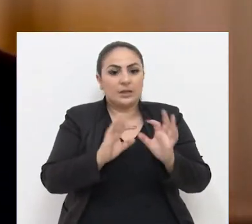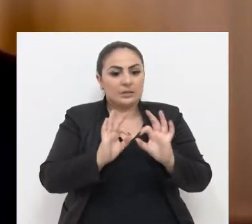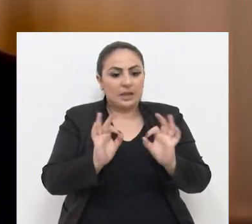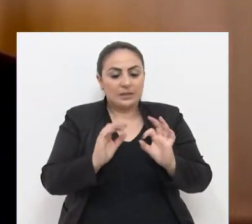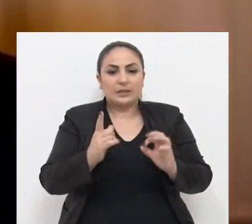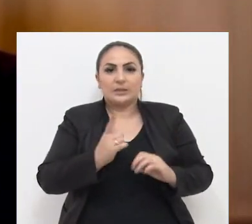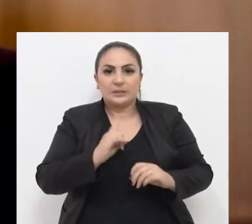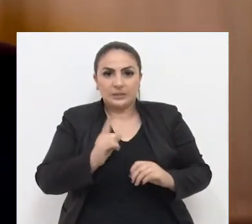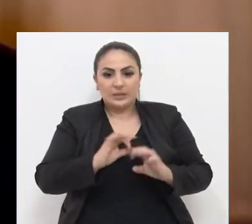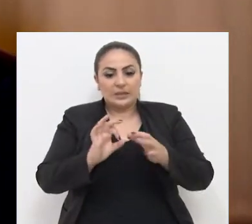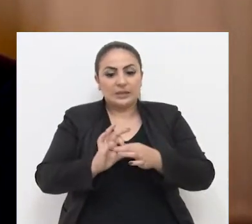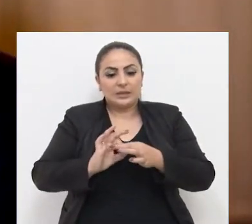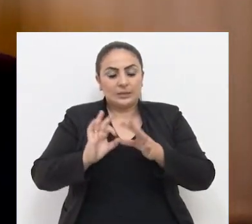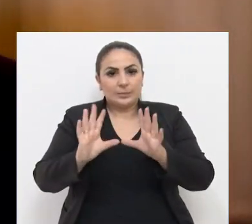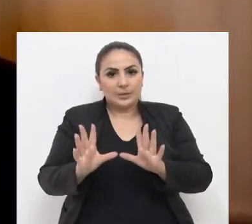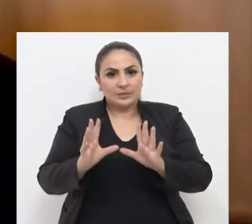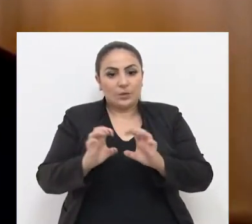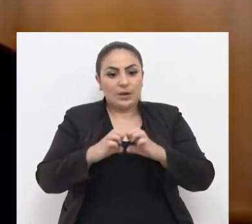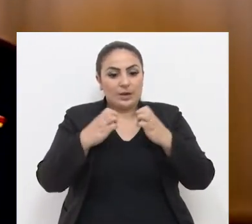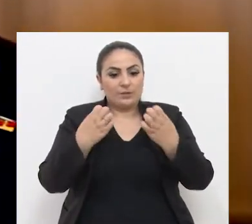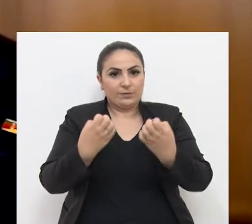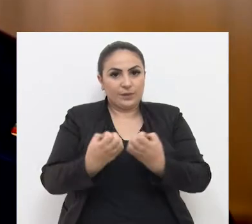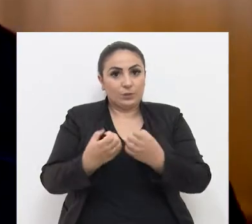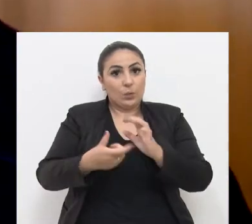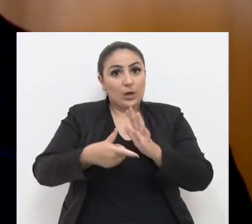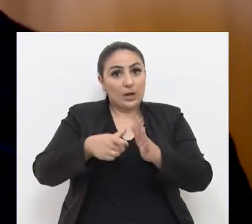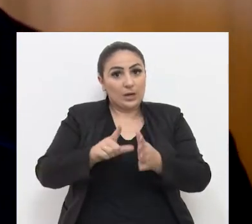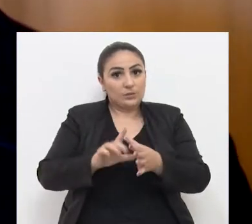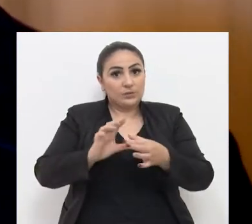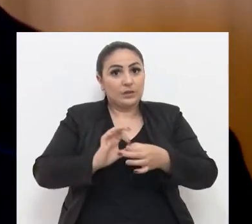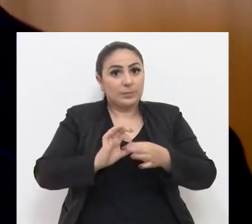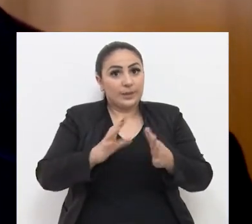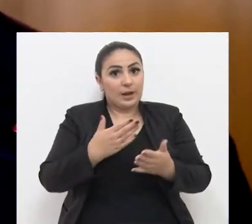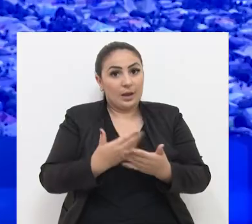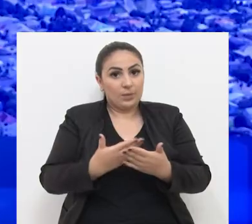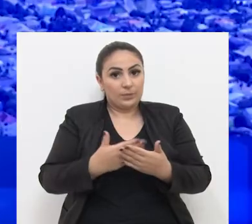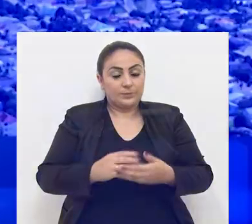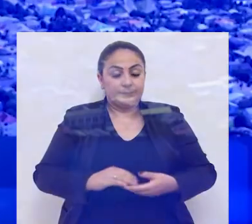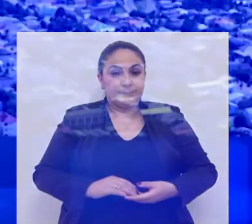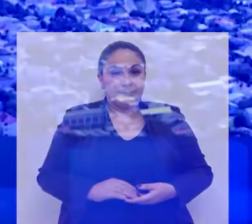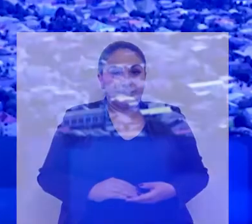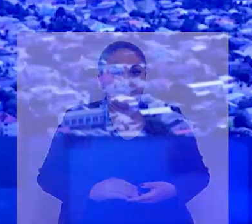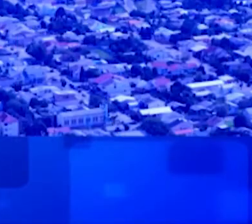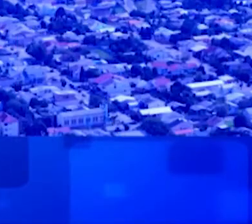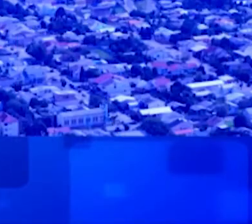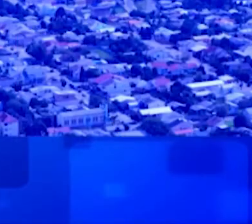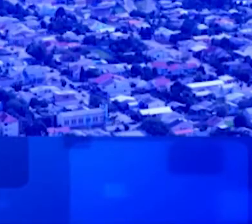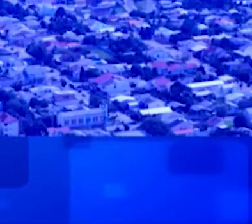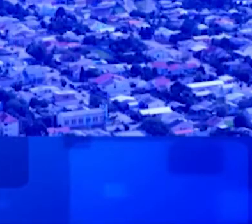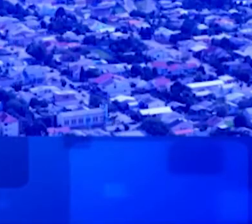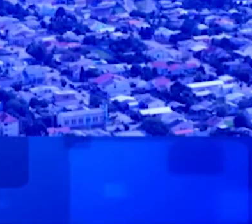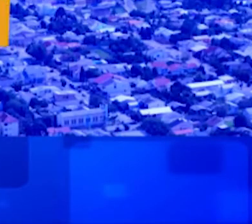haver liberação de eventos antes de haver liberação das aulas.